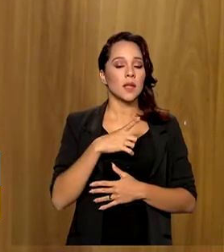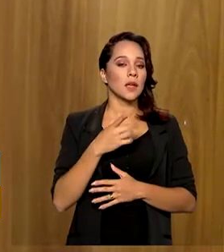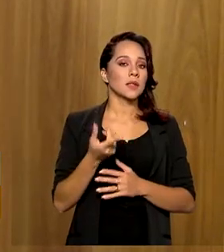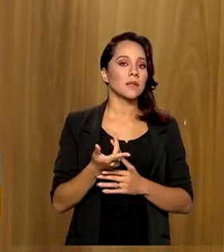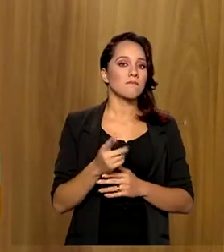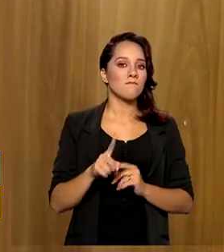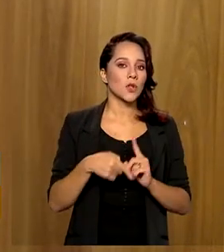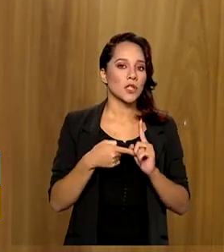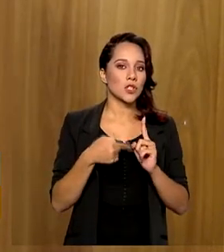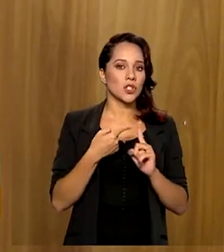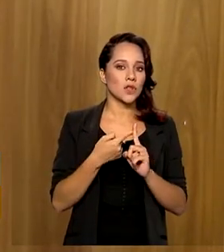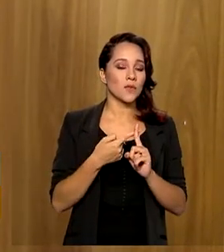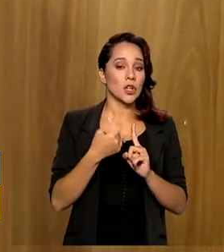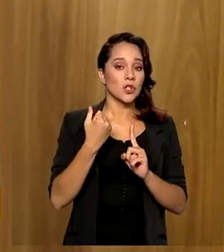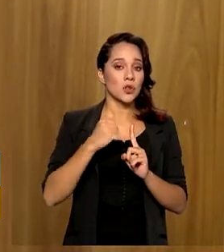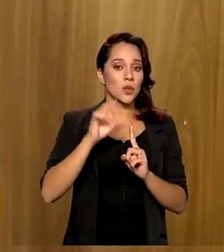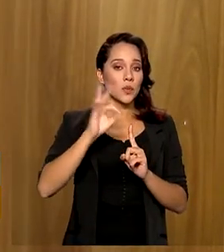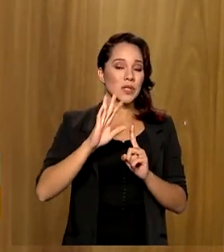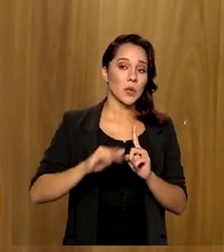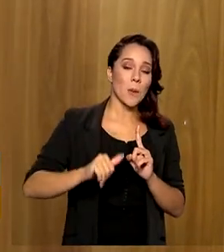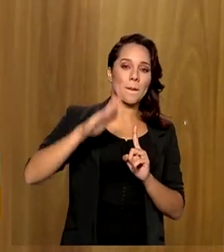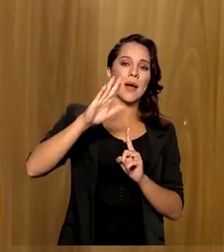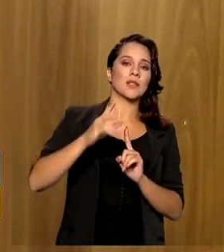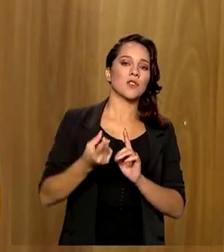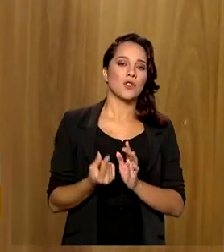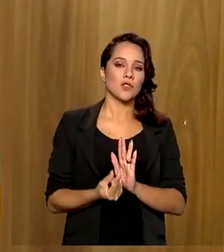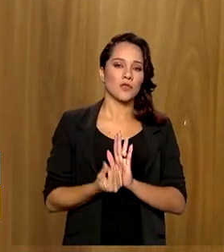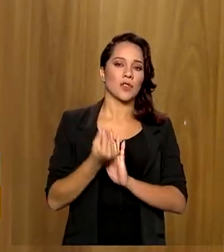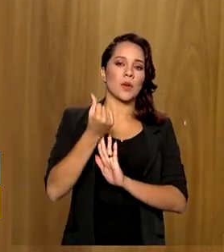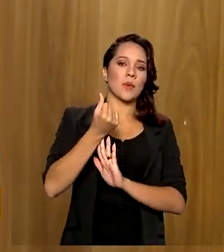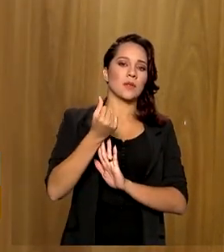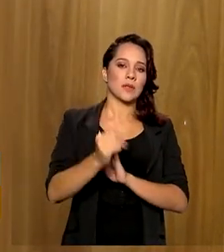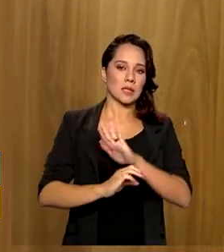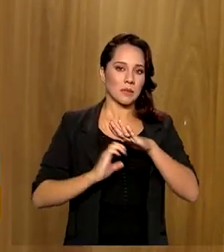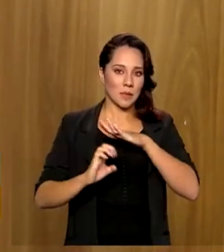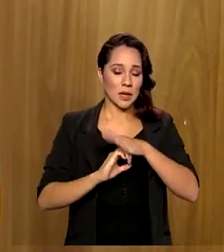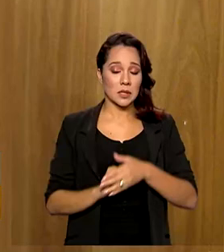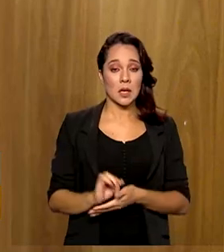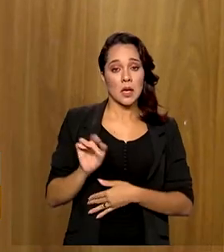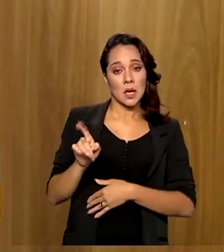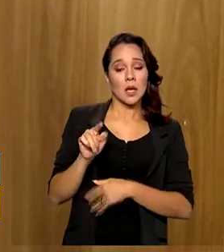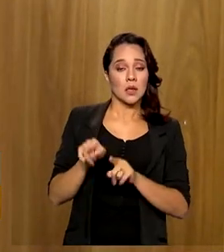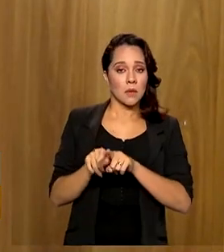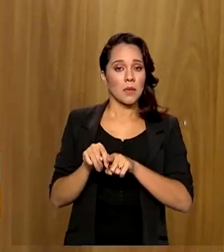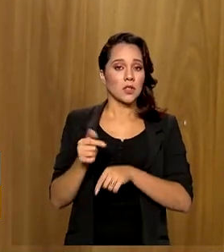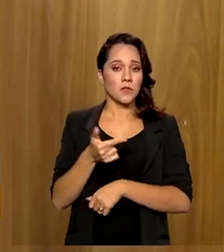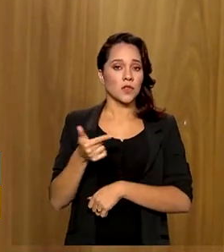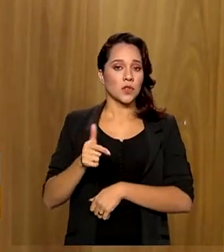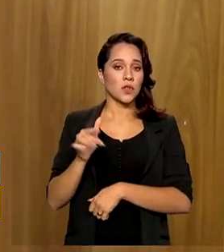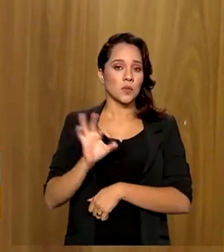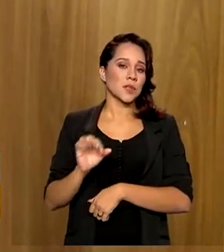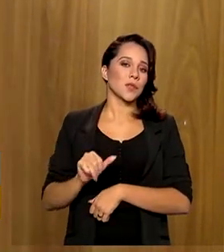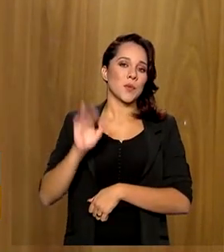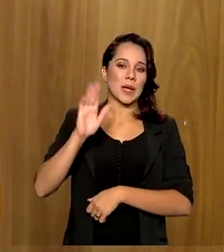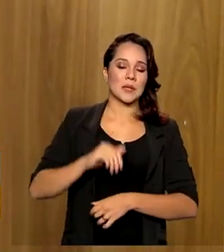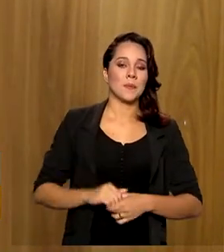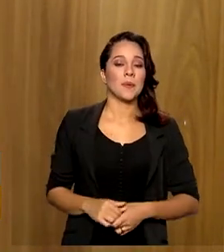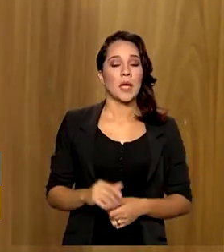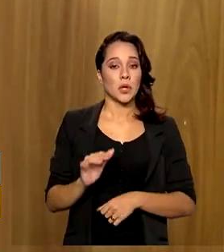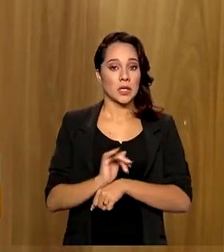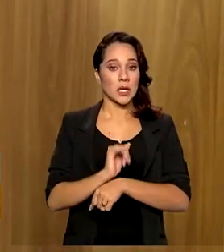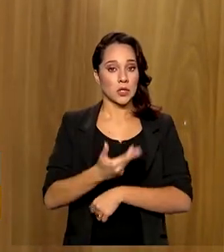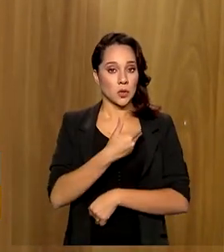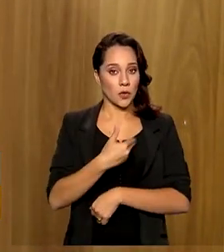impacto positivo de aumento de 8% no ganho real de faturamento dessas empresas e um ganho de produtividade de 22%. Então, é uma medida aí do